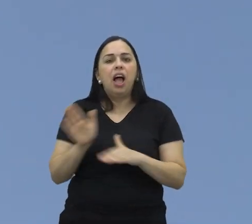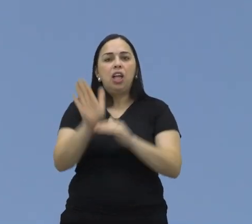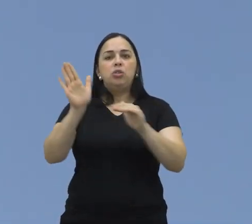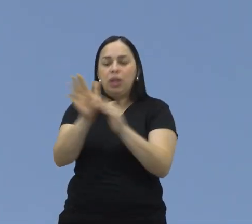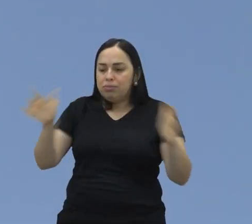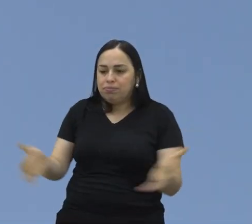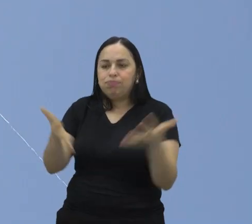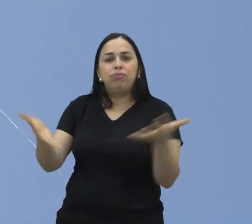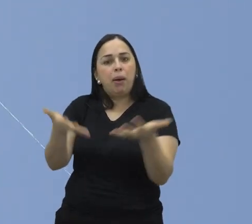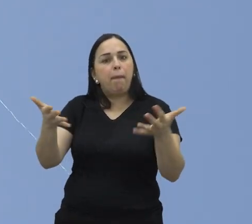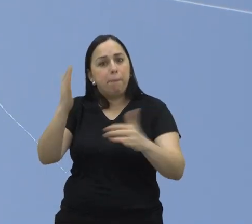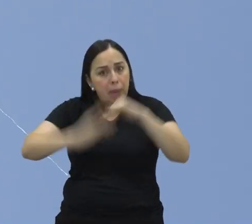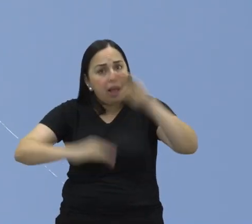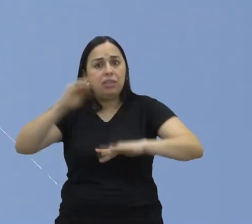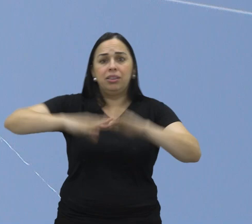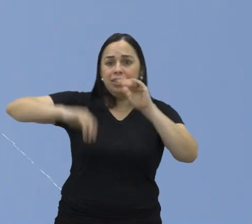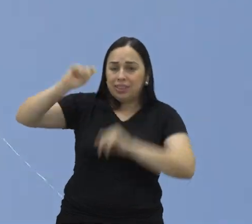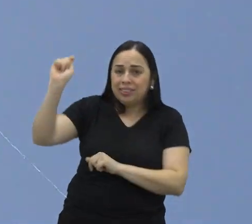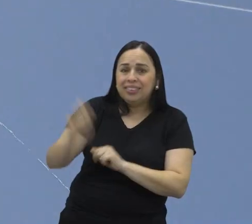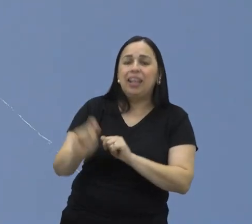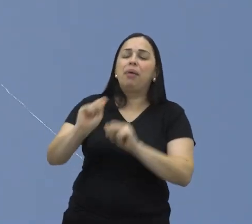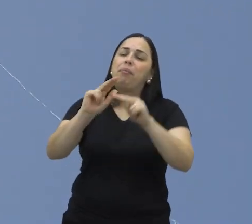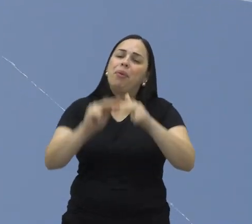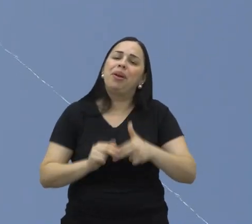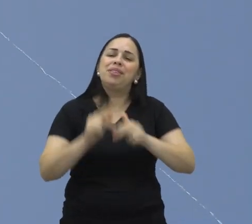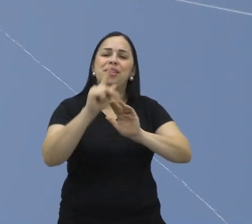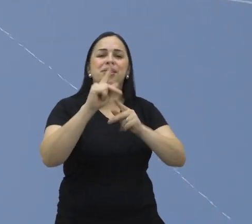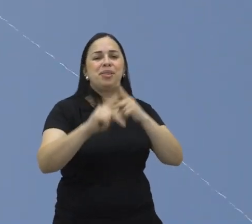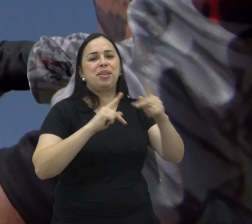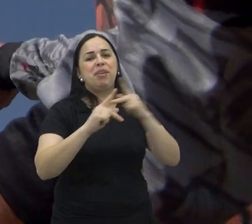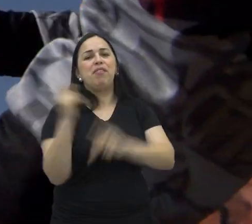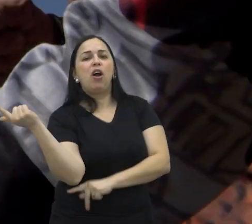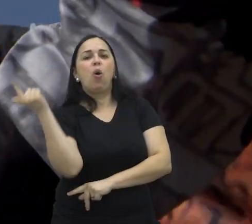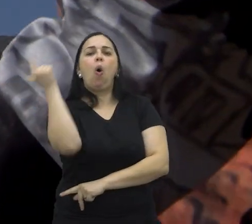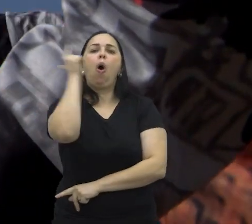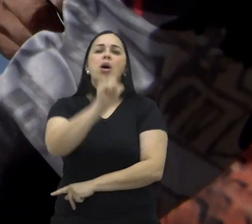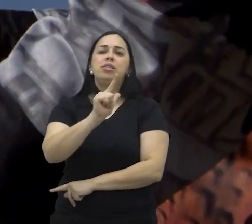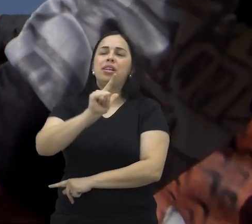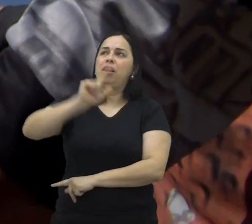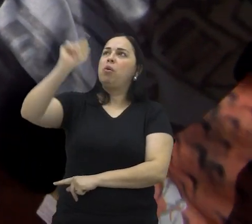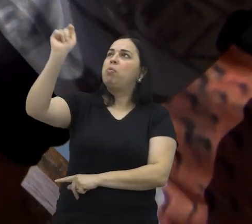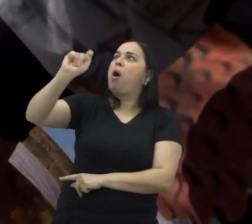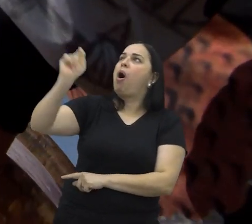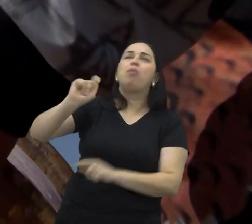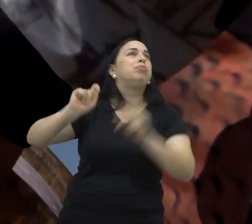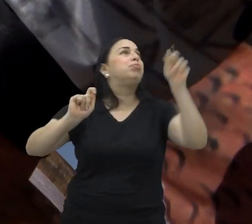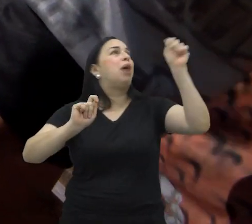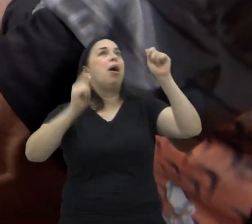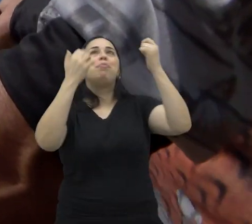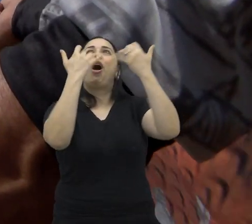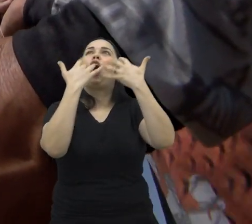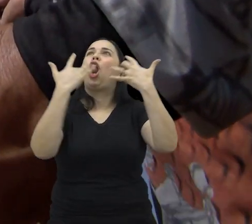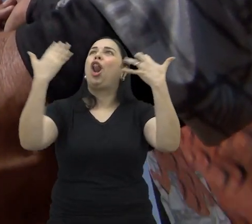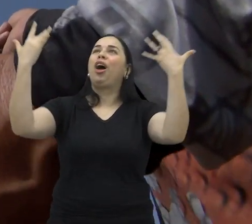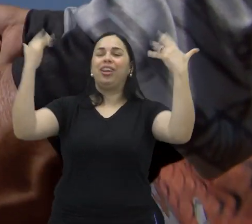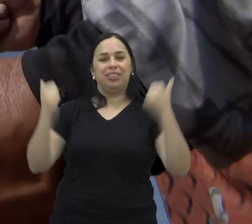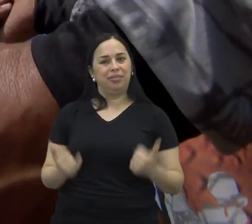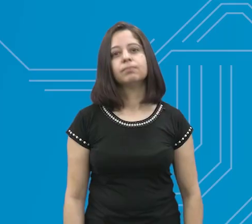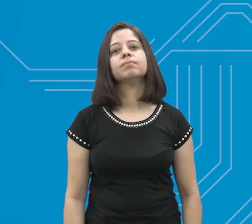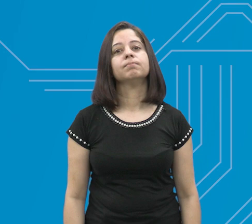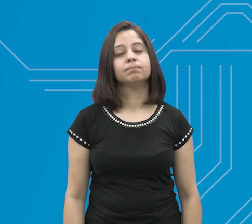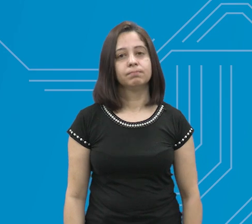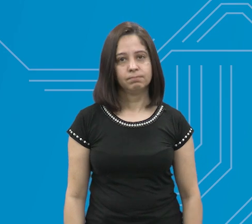a incentivar a prática na cidade. E assim, São José vai ganhar ainda mais pipas para colorir o